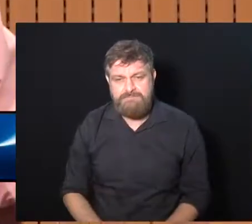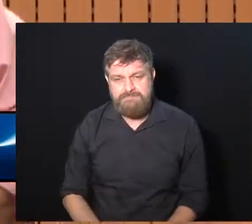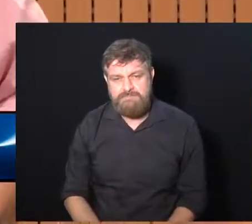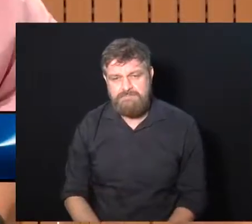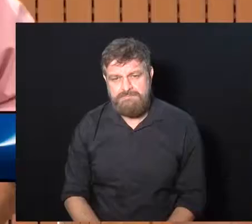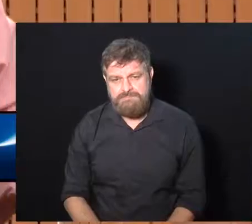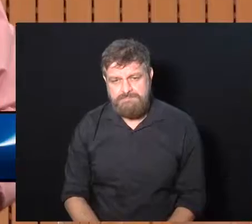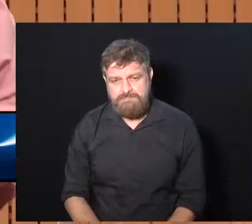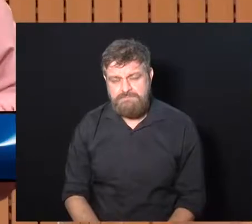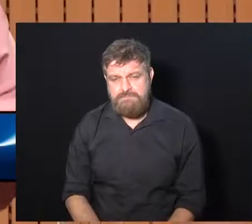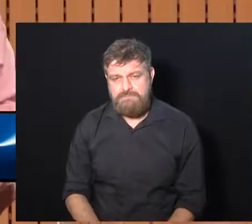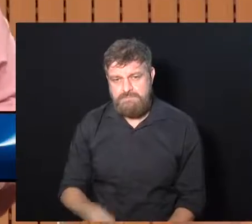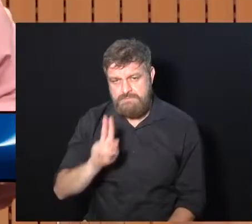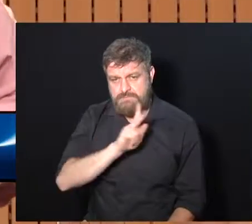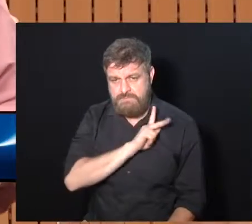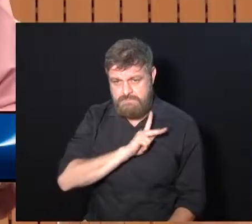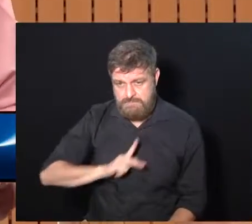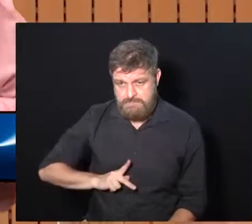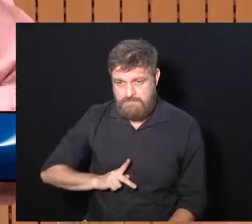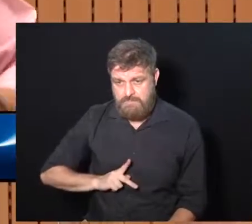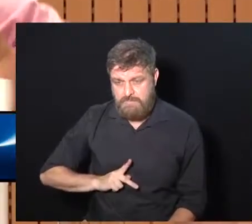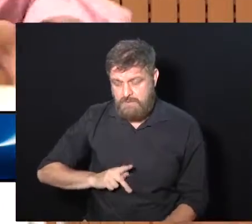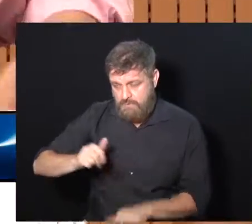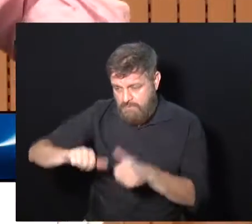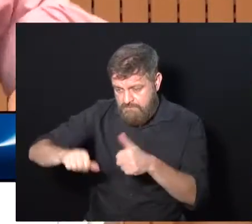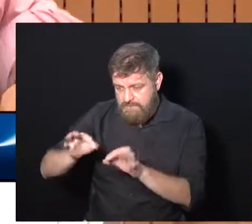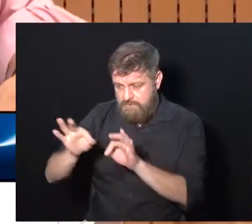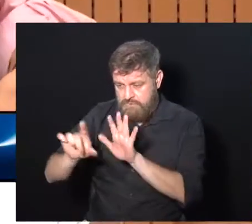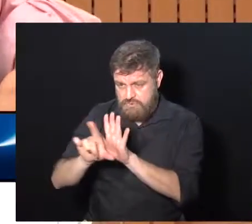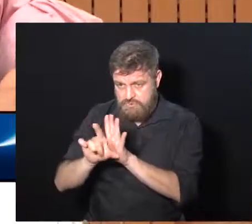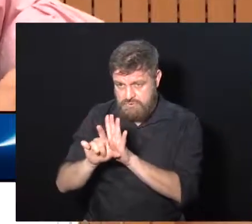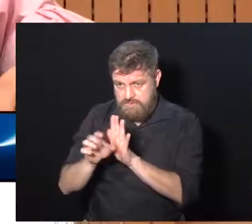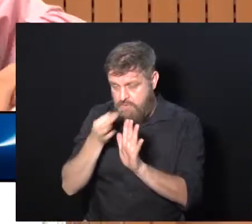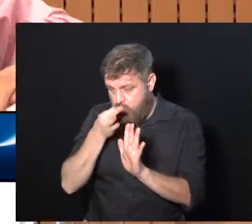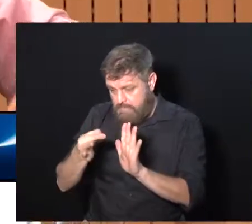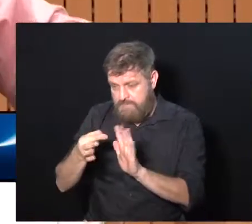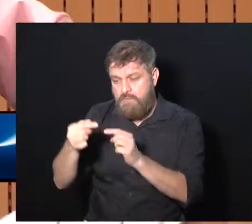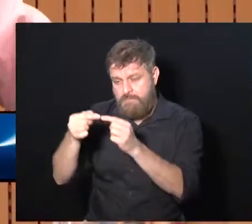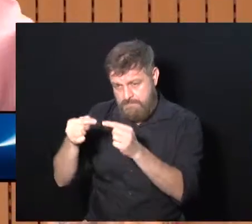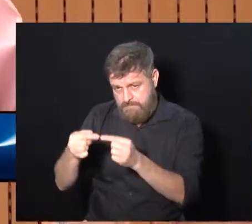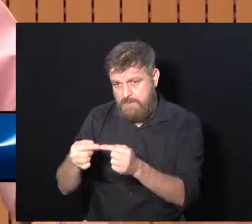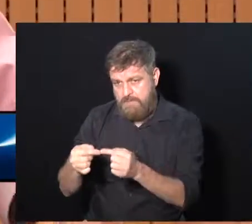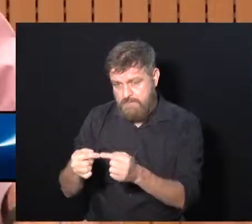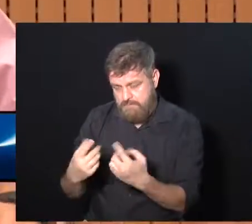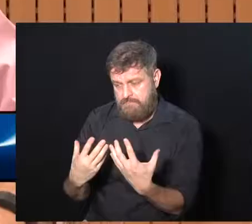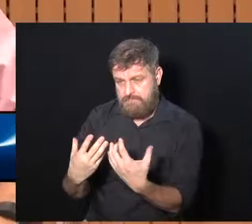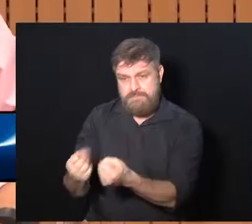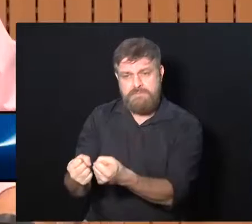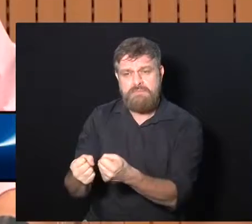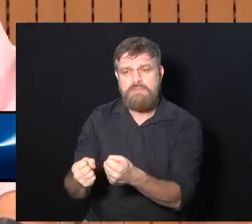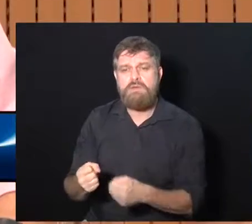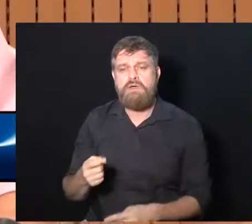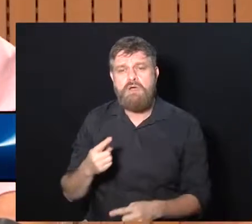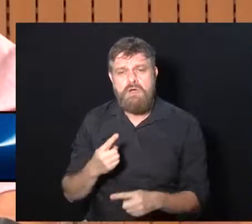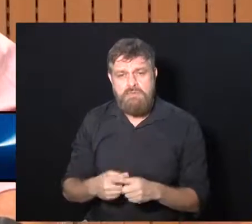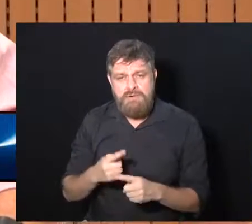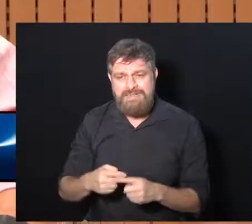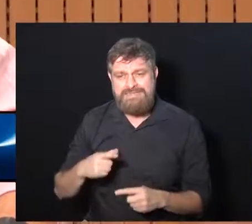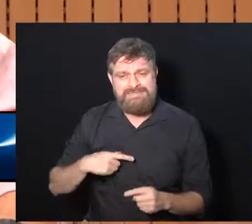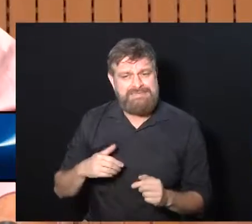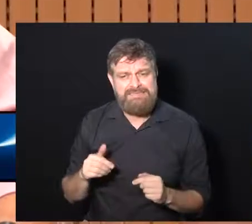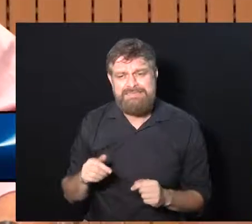Senhor presidente, eu dei um parecer realmente favorável a esse projeto aqui, porque era uma